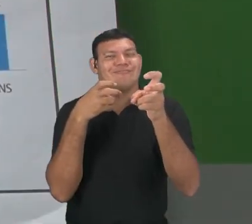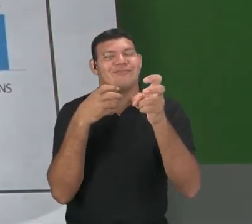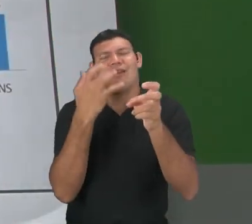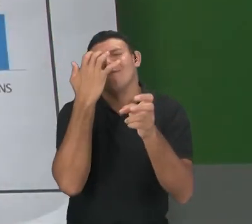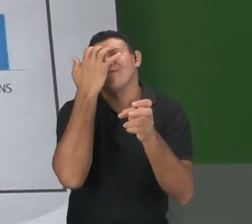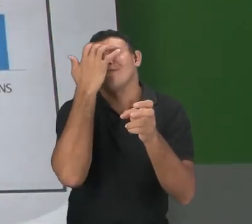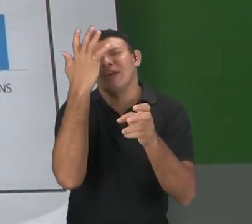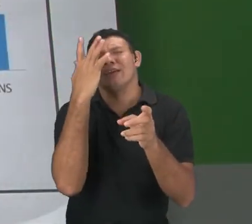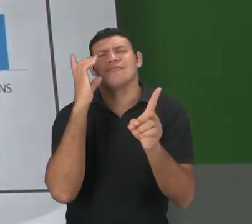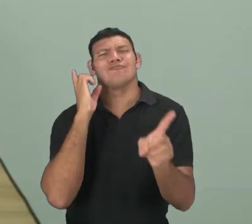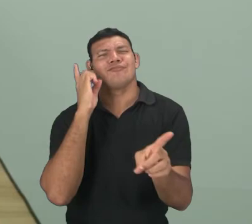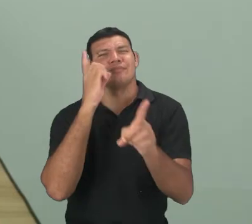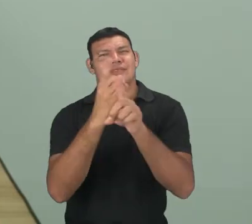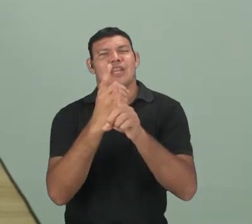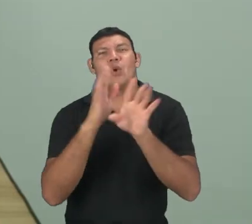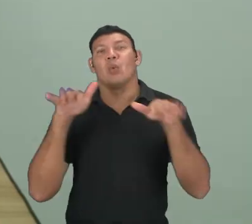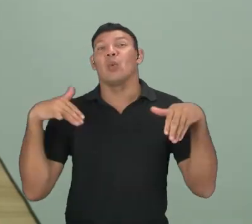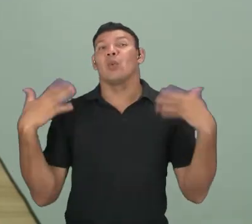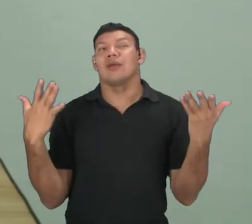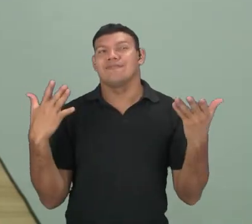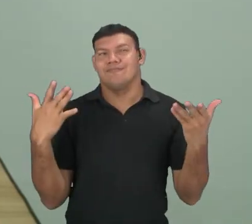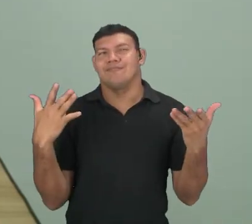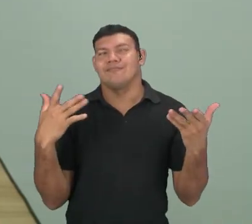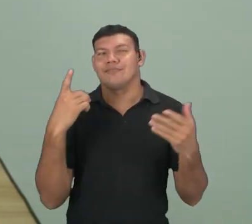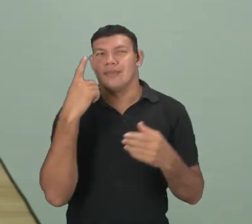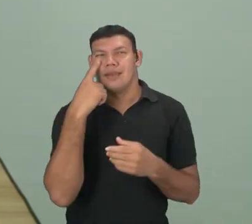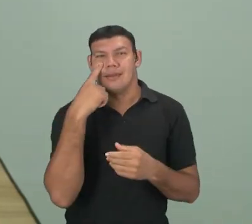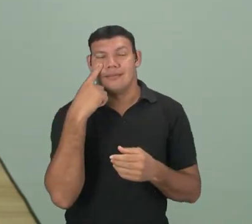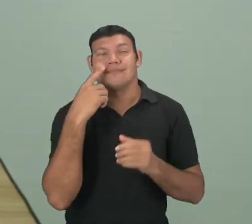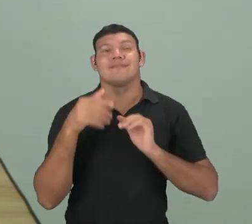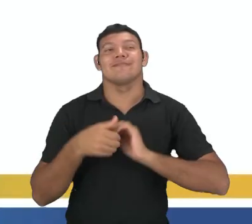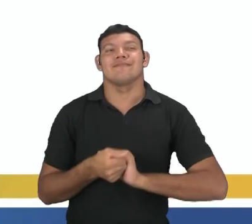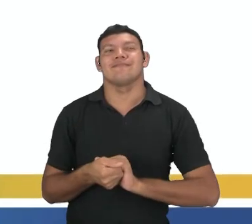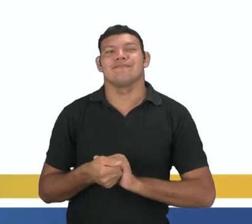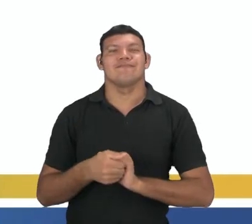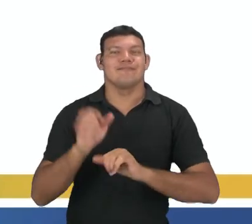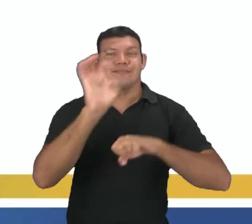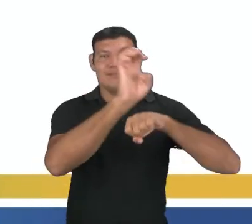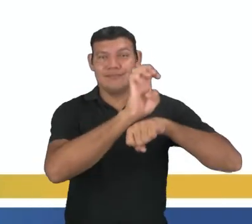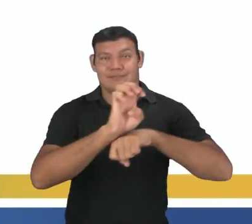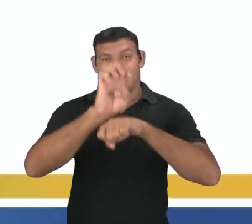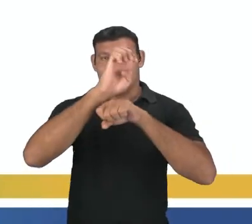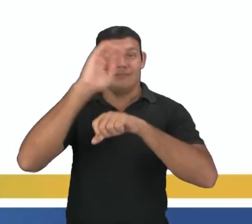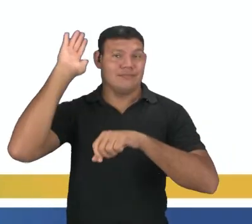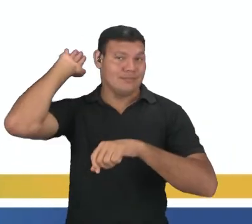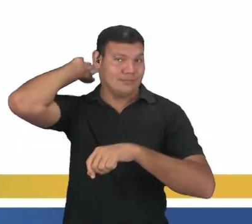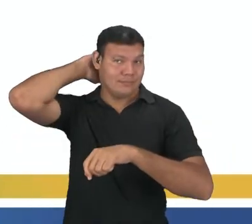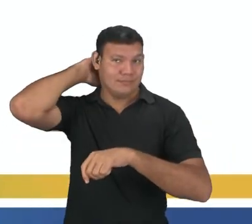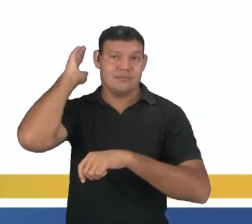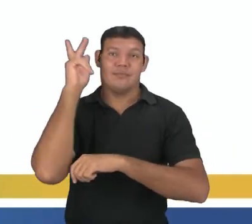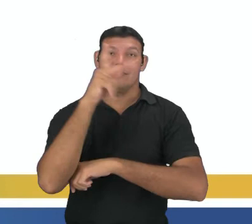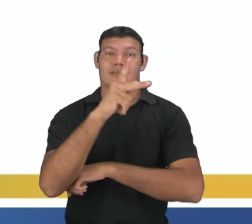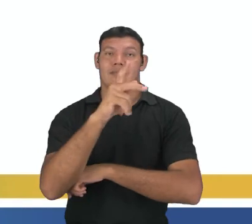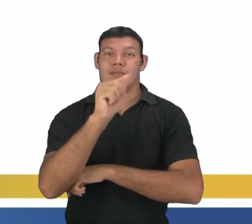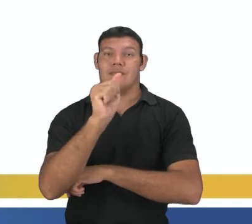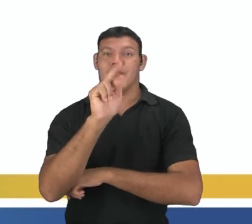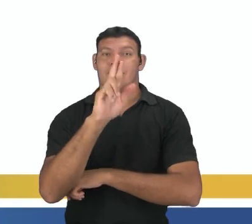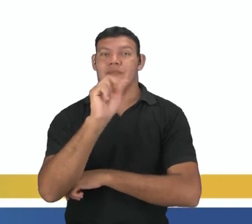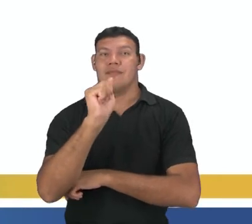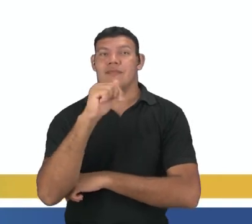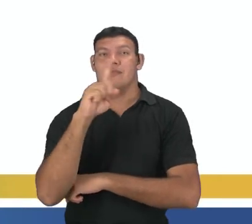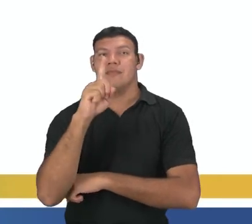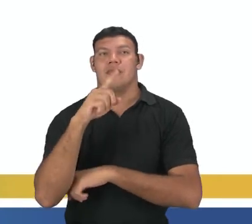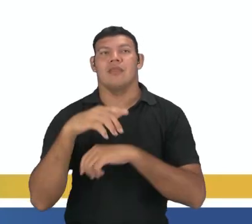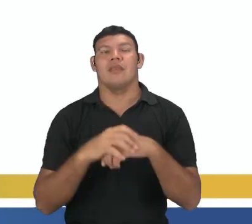percebe aqui que é mais fácil de localizar. Então, qual é? Vamos ver aqui, conferir? É o Pará,